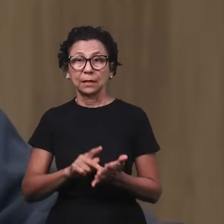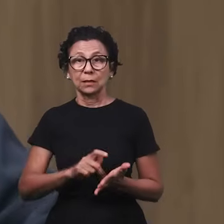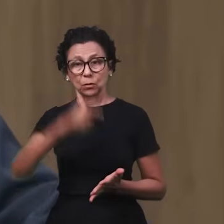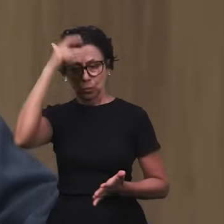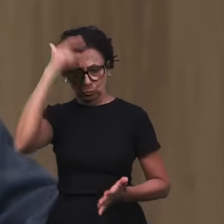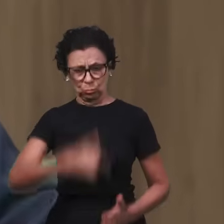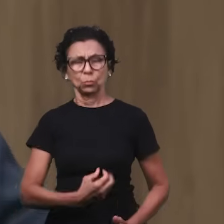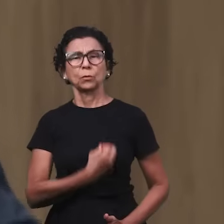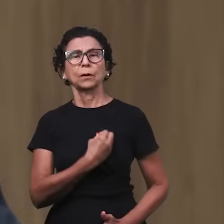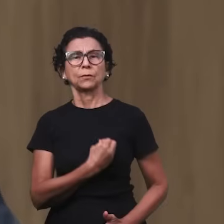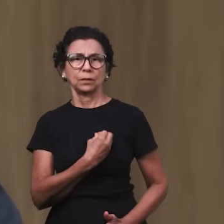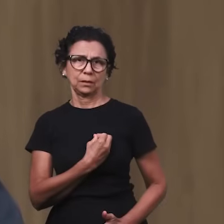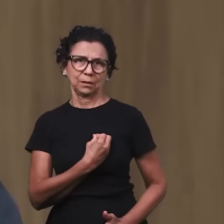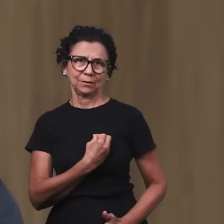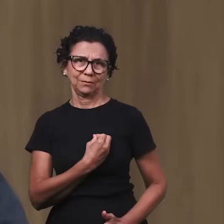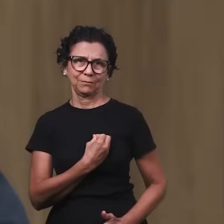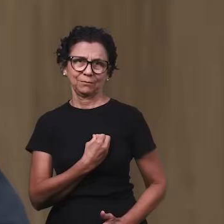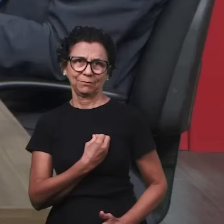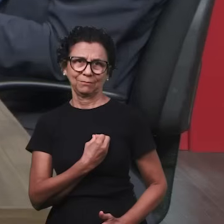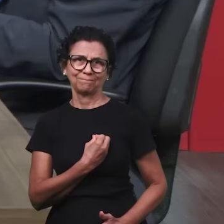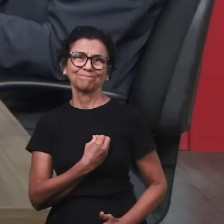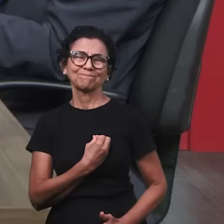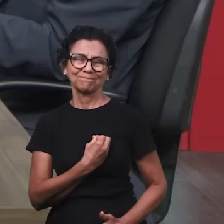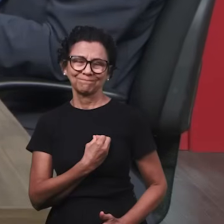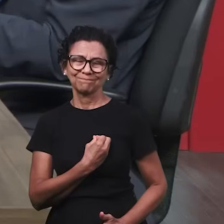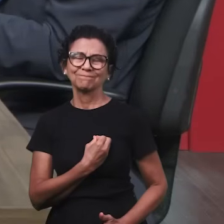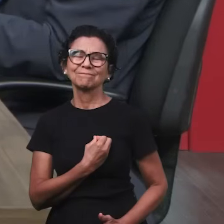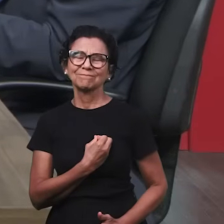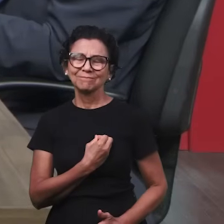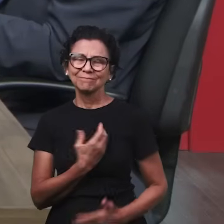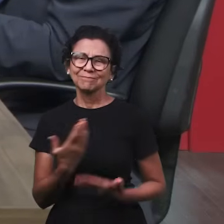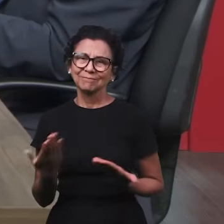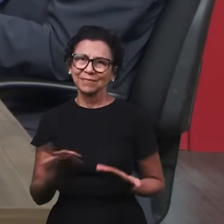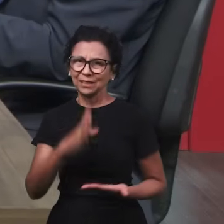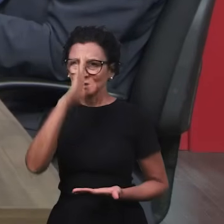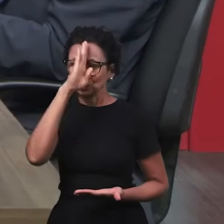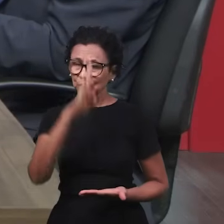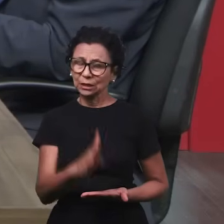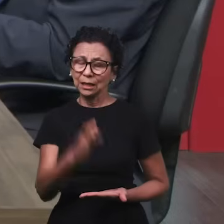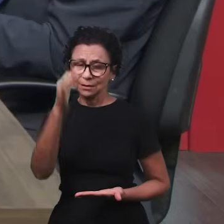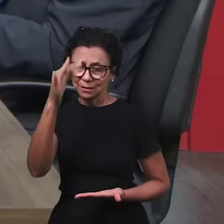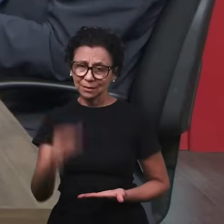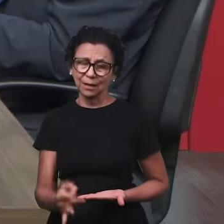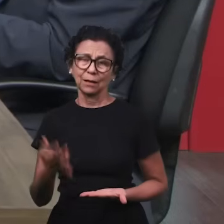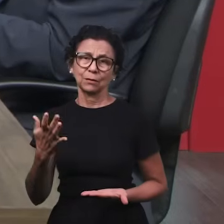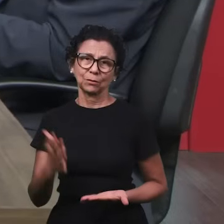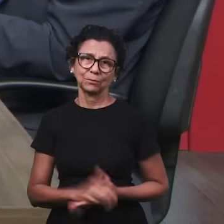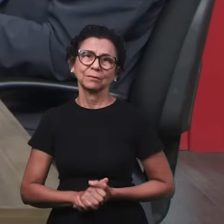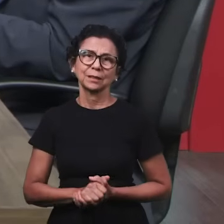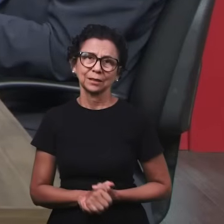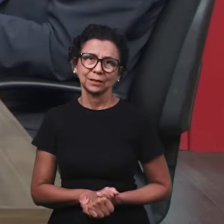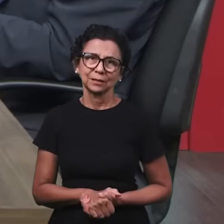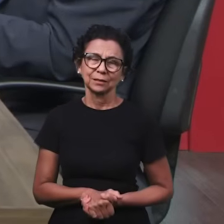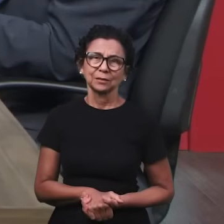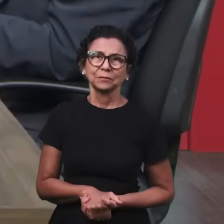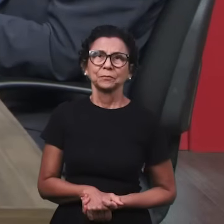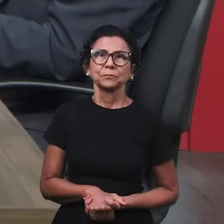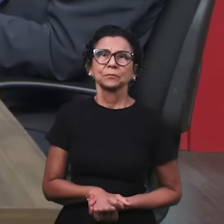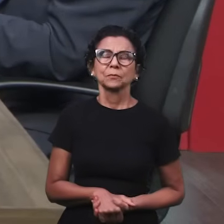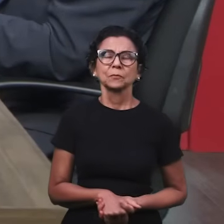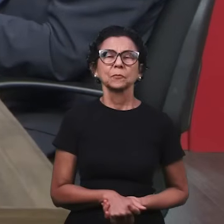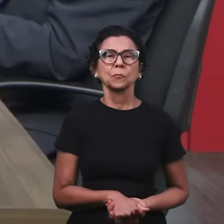definido que não gera dúvidas, né? É isso mesmo. E o Senhor, Ele nos livrou disso tudo aqui, né? Ele nos colocou na